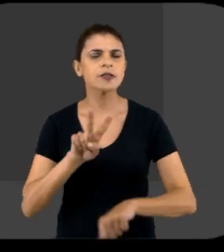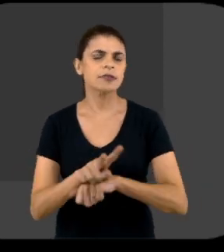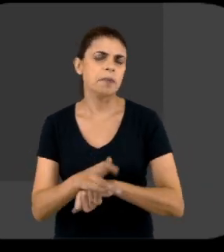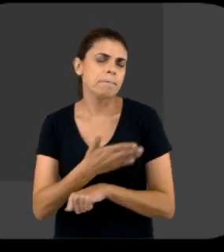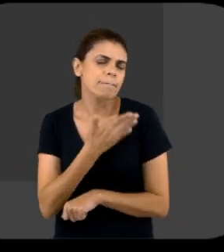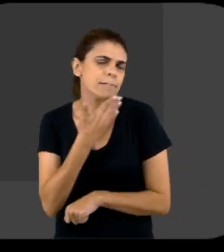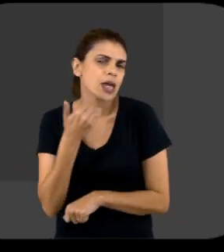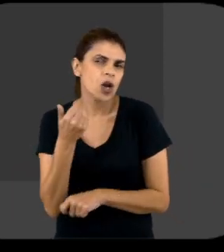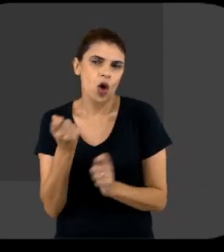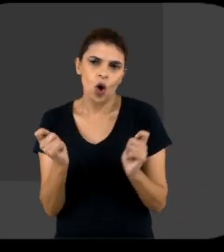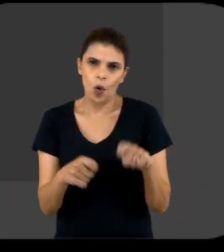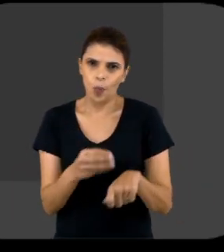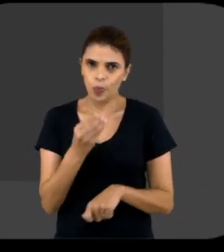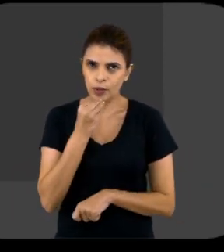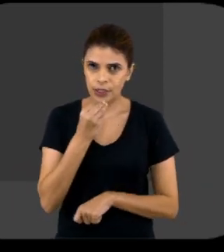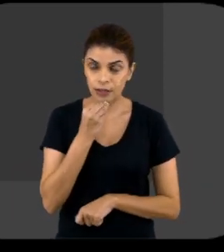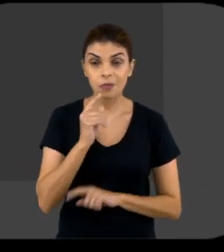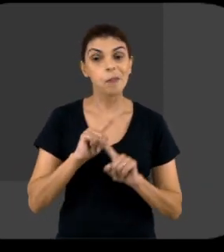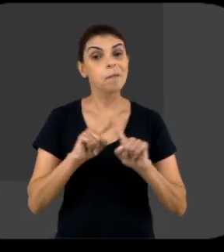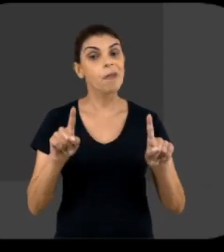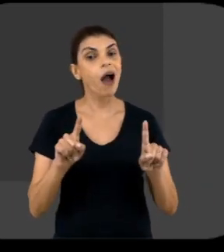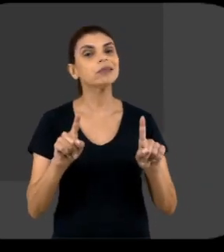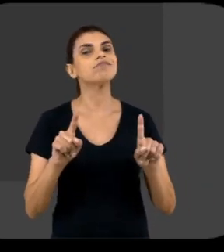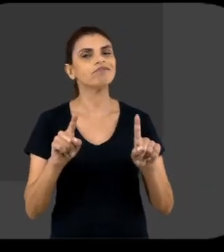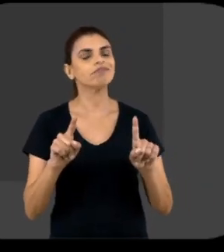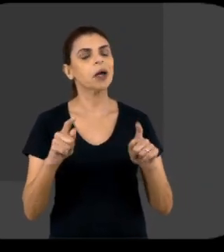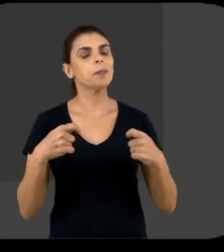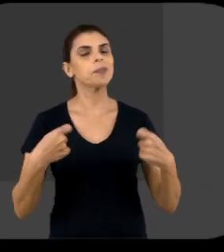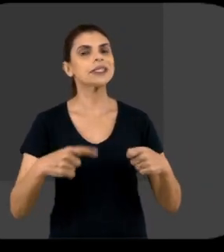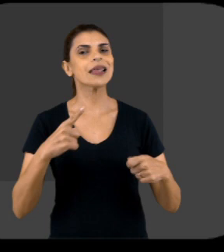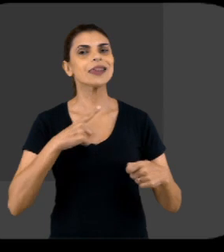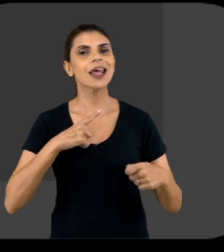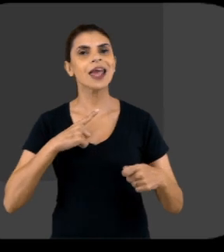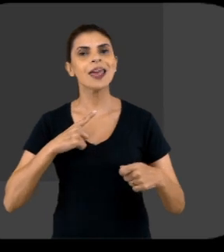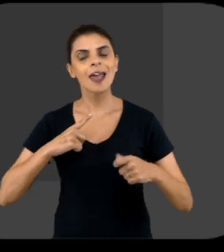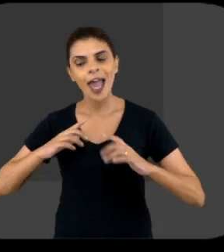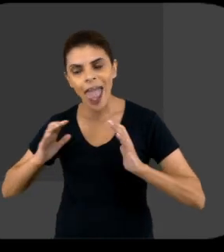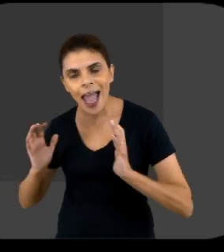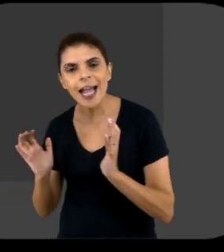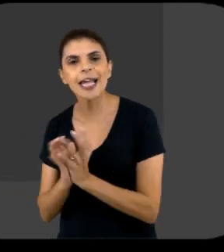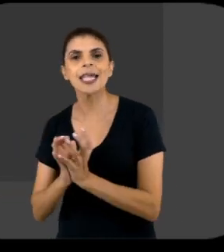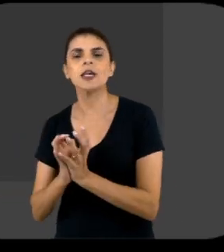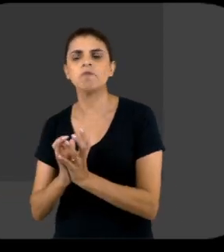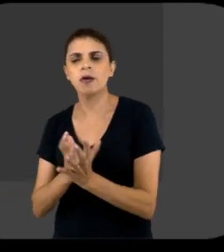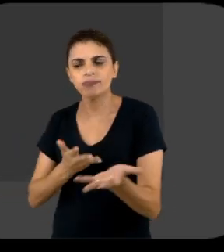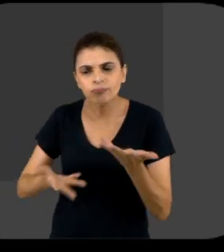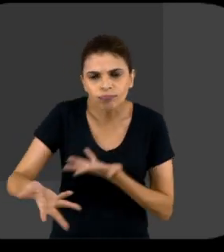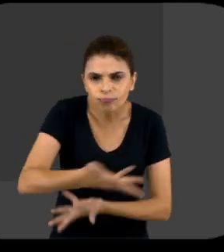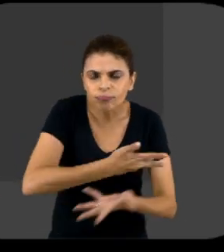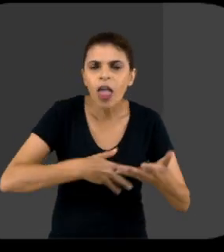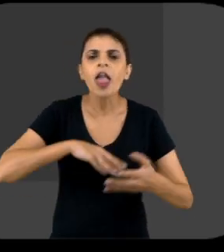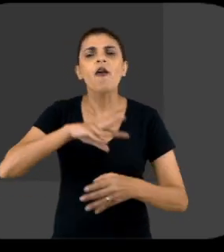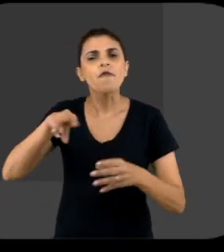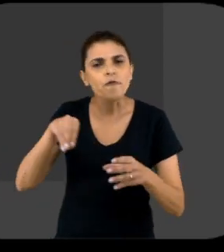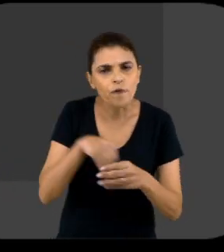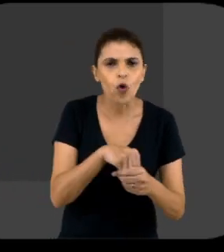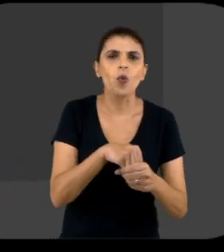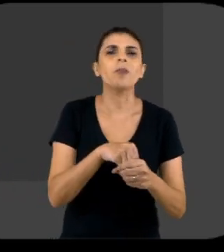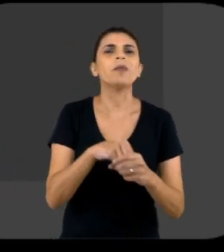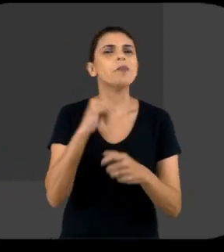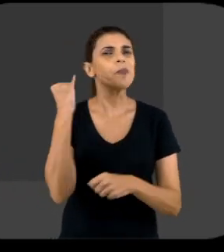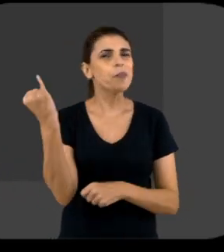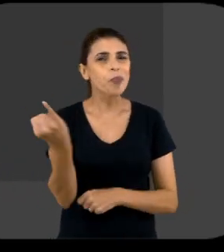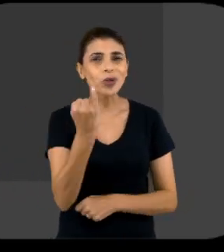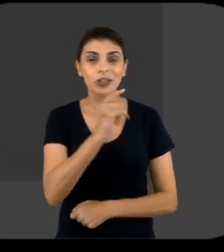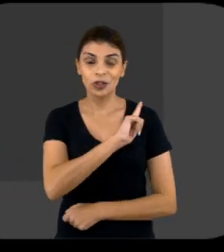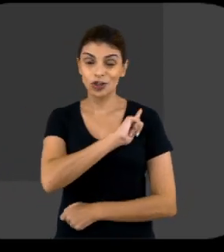serviço possível. Mas isso precisa ter o envolvimento de toda a equipe. É